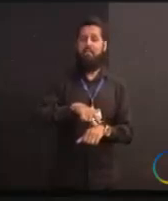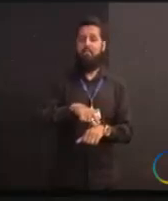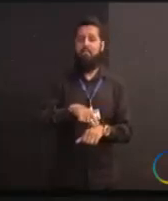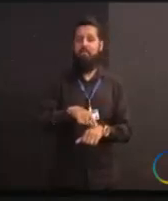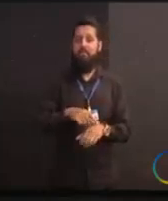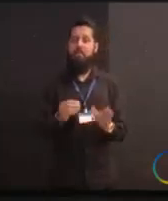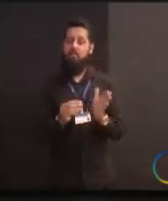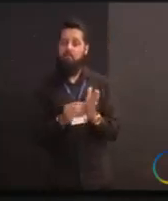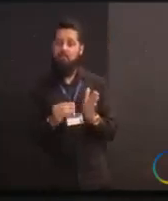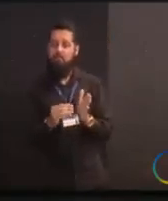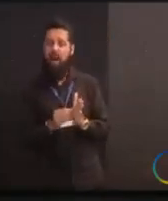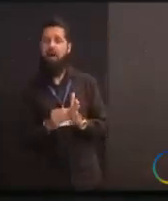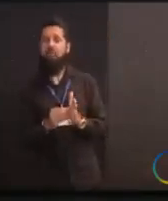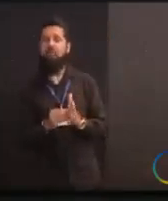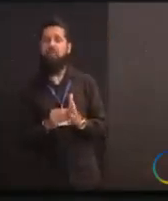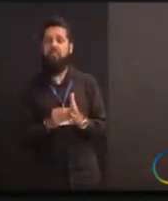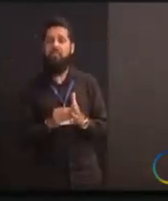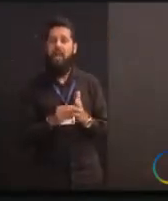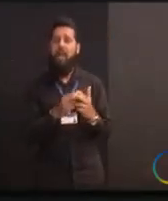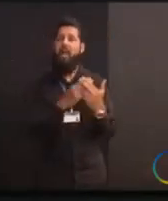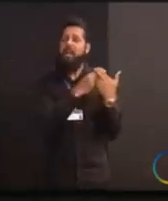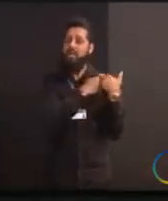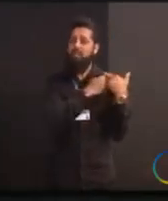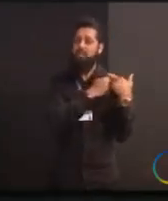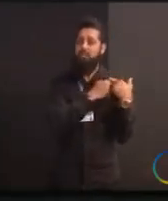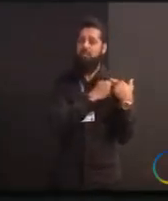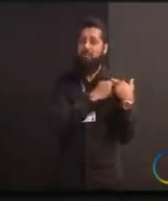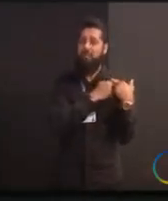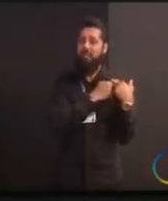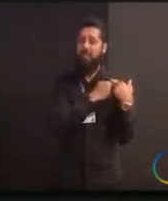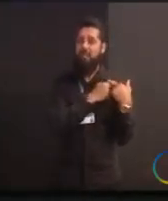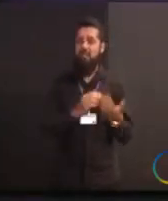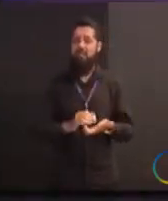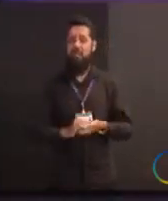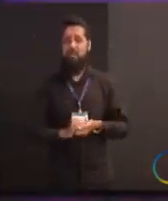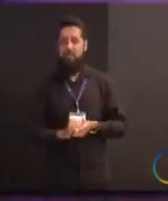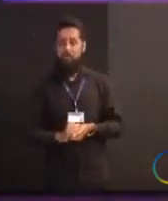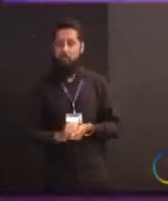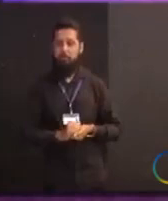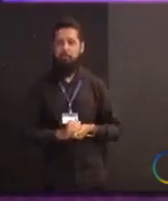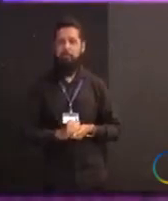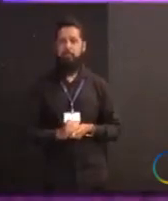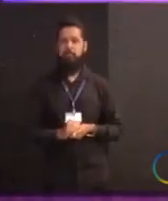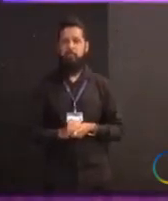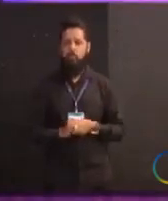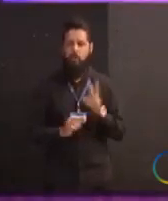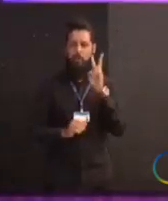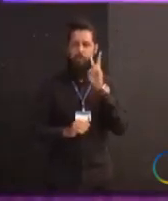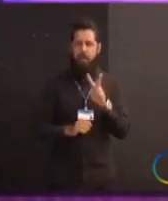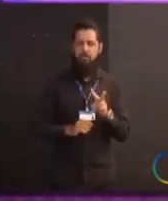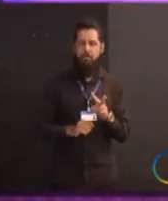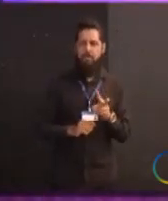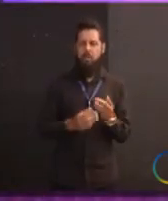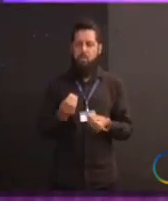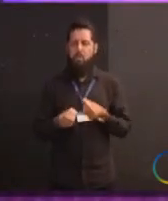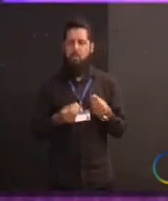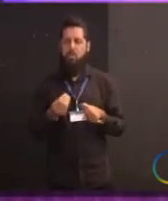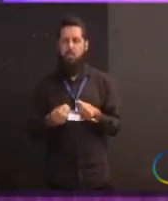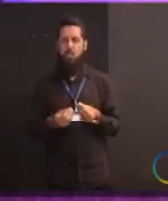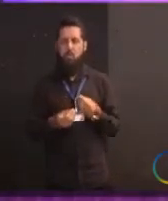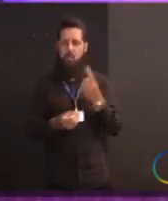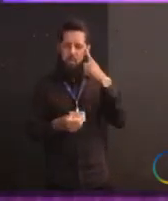distração. Quando o outro passa na rua, é mascarado. Já repararam como somos em relação ao